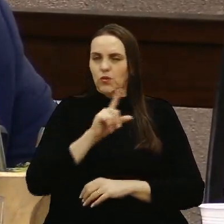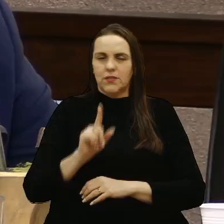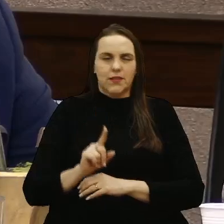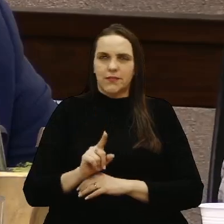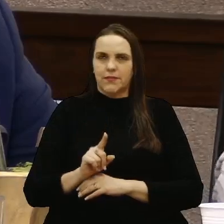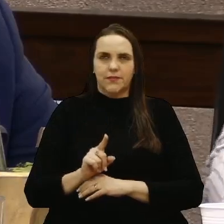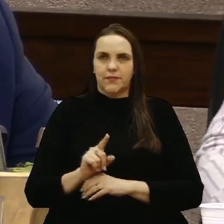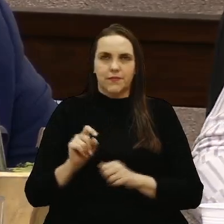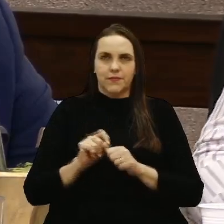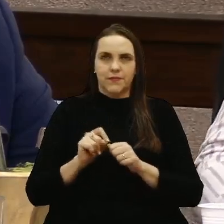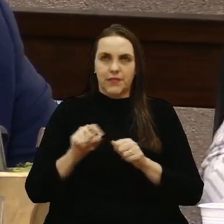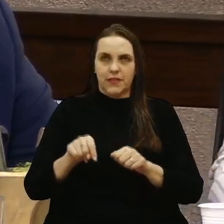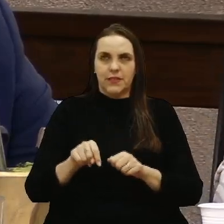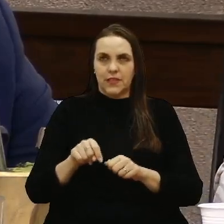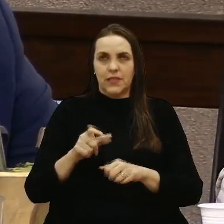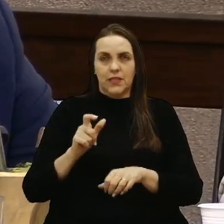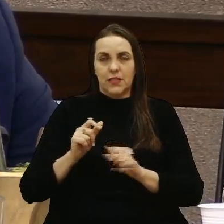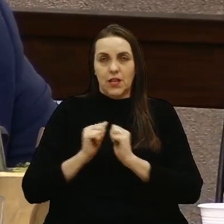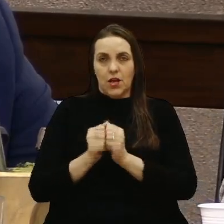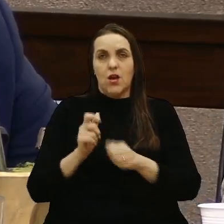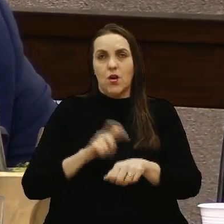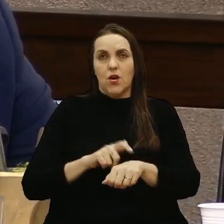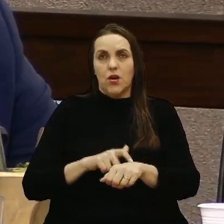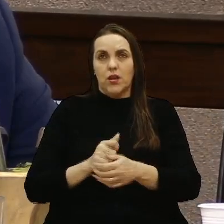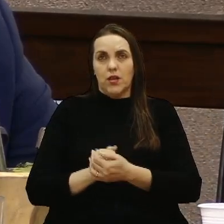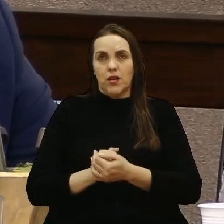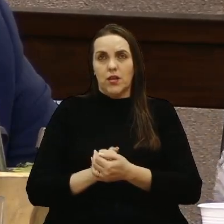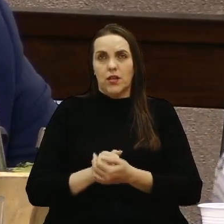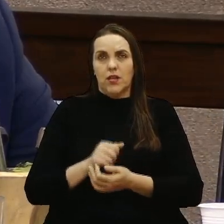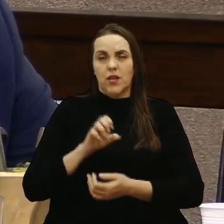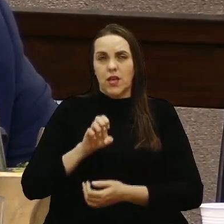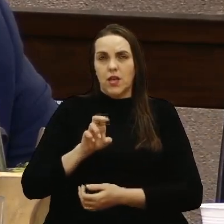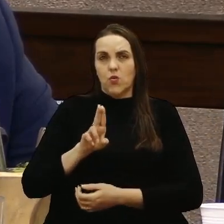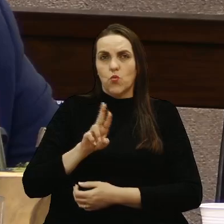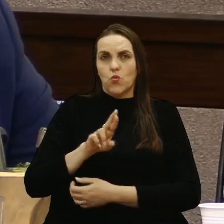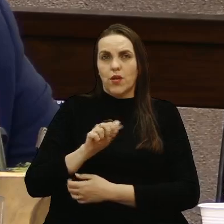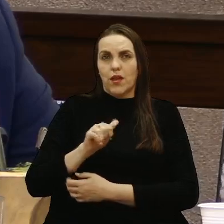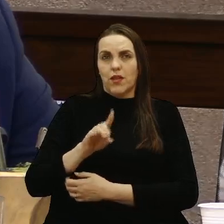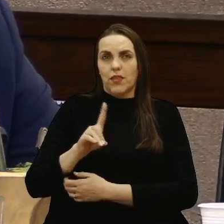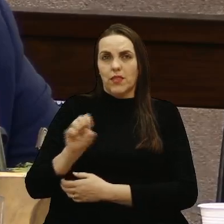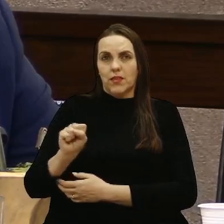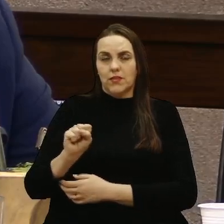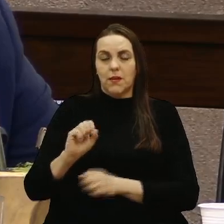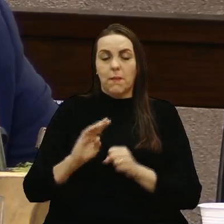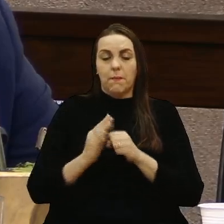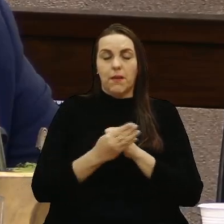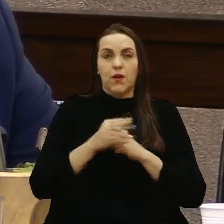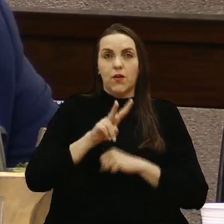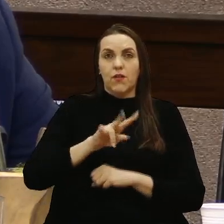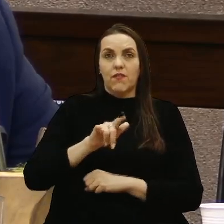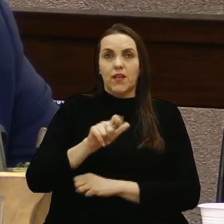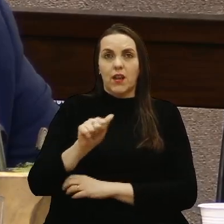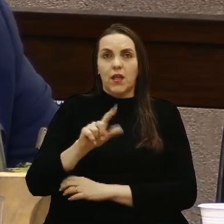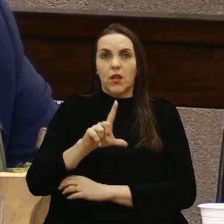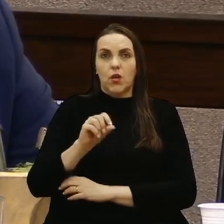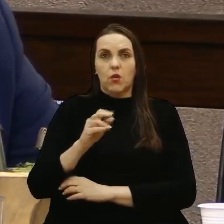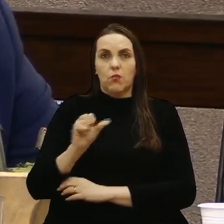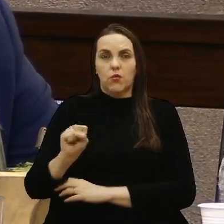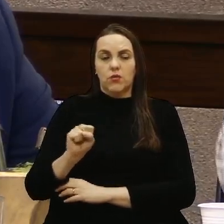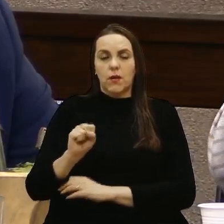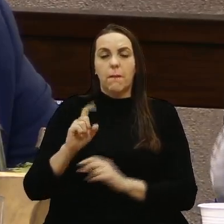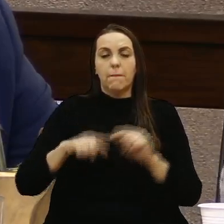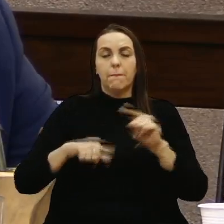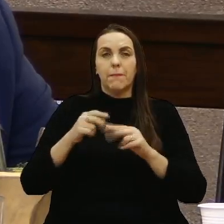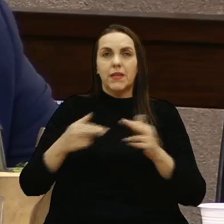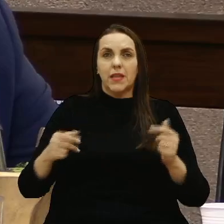no mesma hora. Tanto que tem o seu Eurides, lá do Vila Lobos, que ele está com o material apodrecendo lá na casa dele